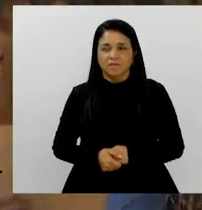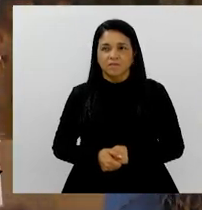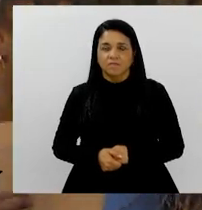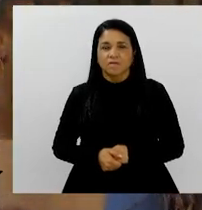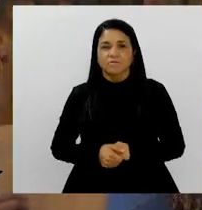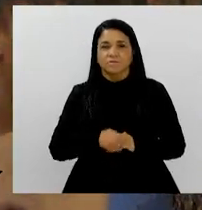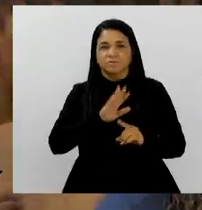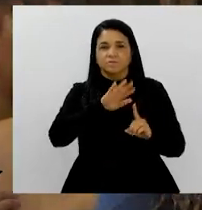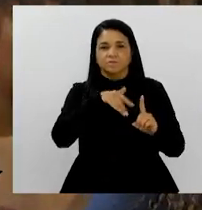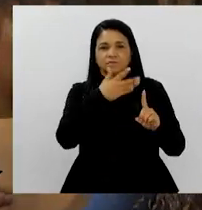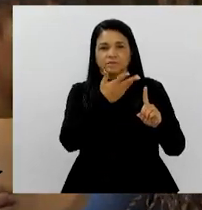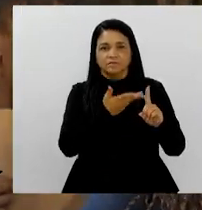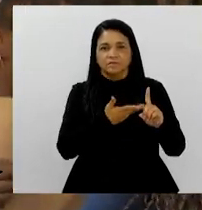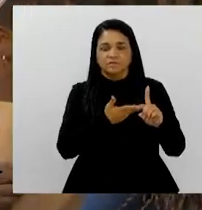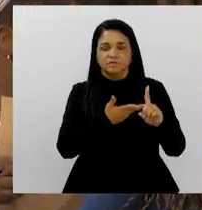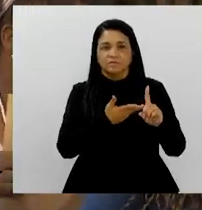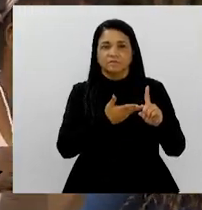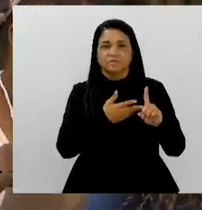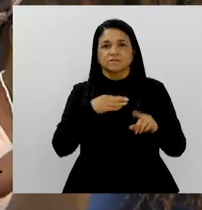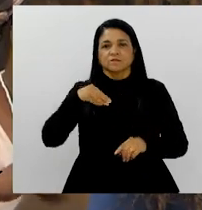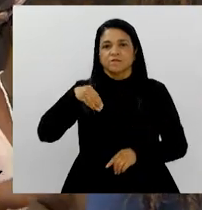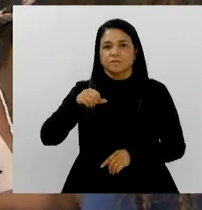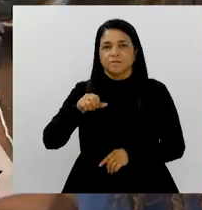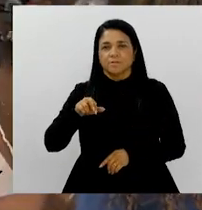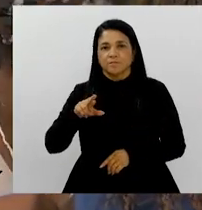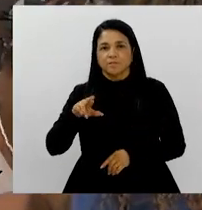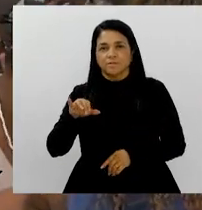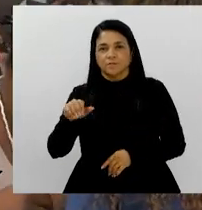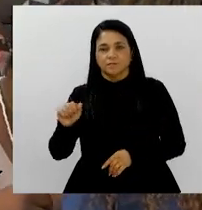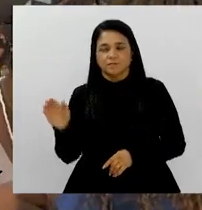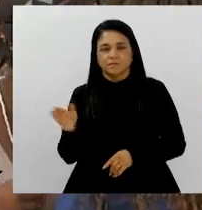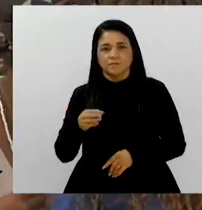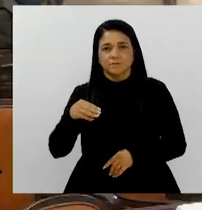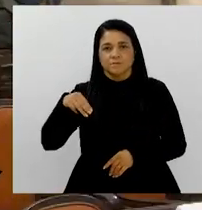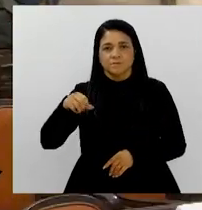Próximo agraciado, Márcia Maria Menendez Mota.